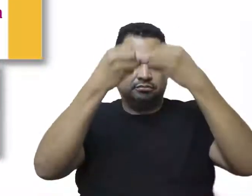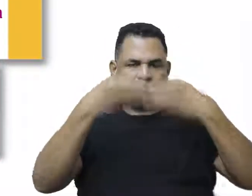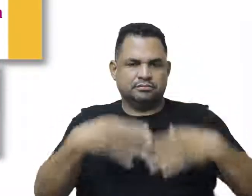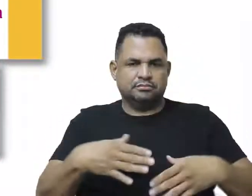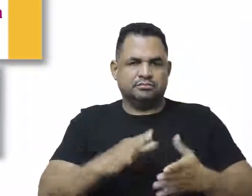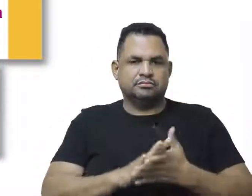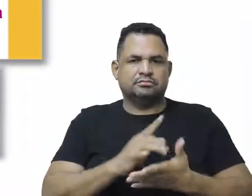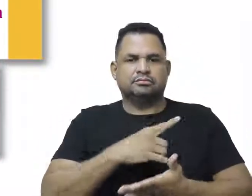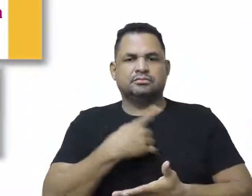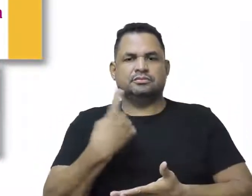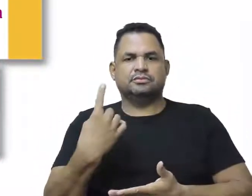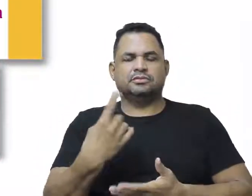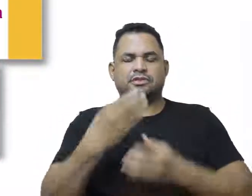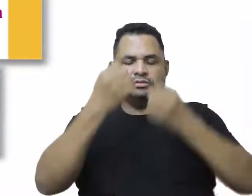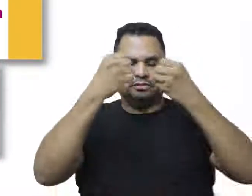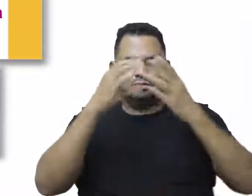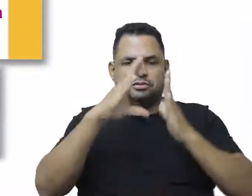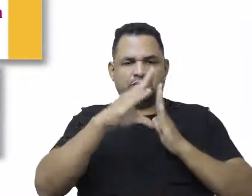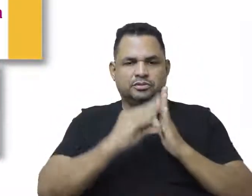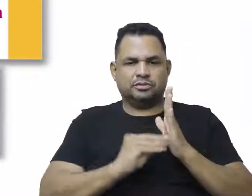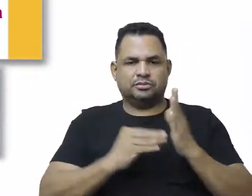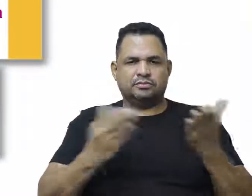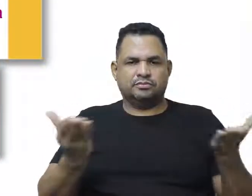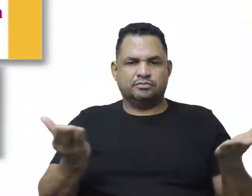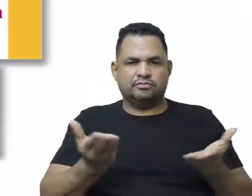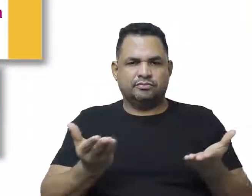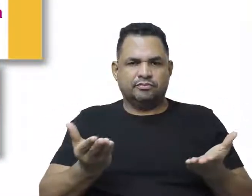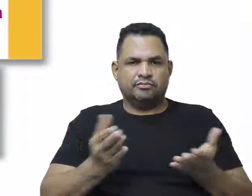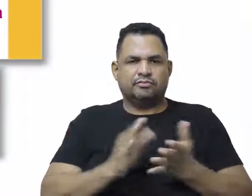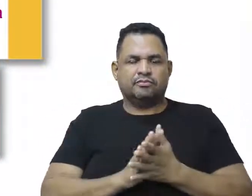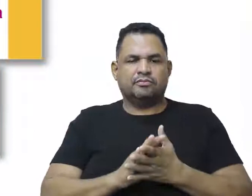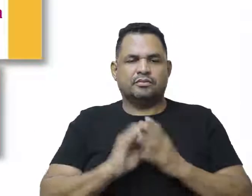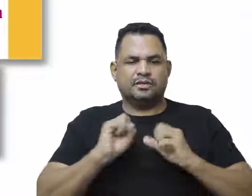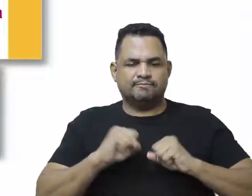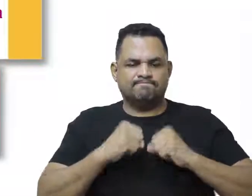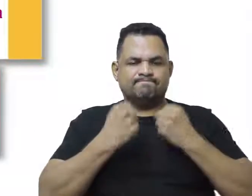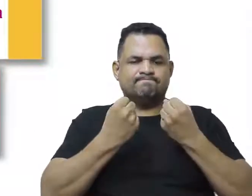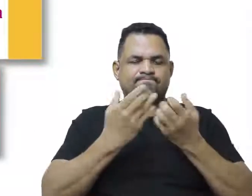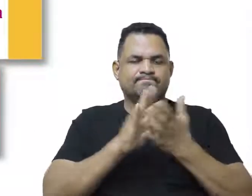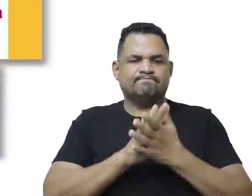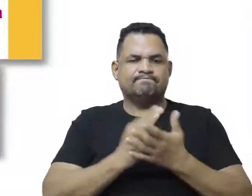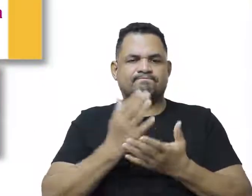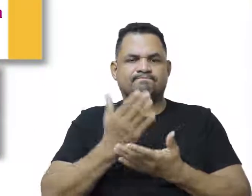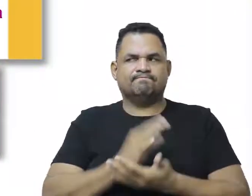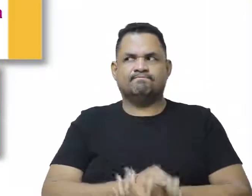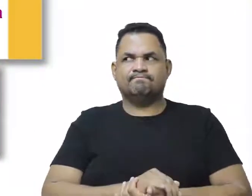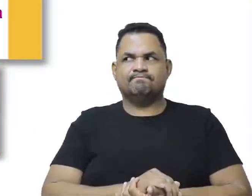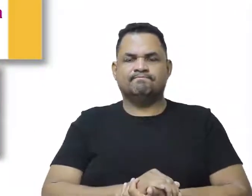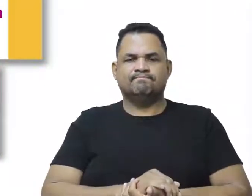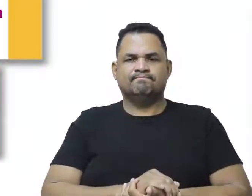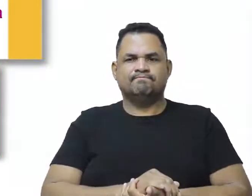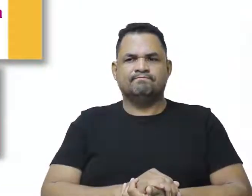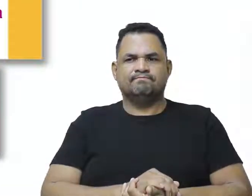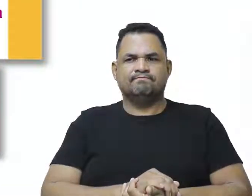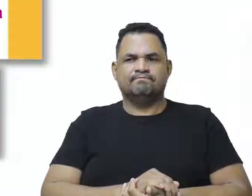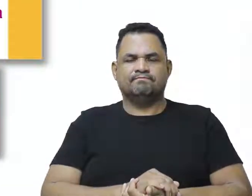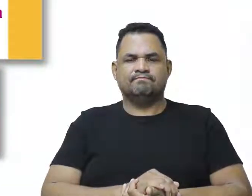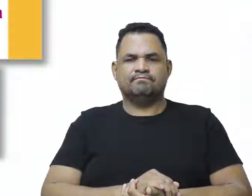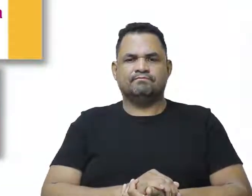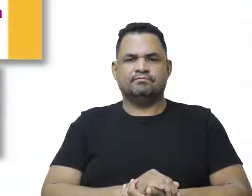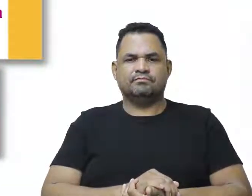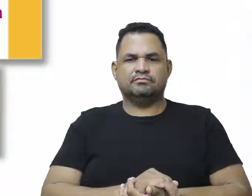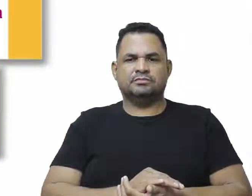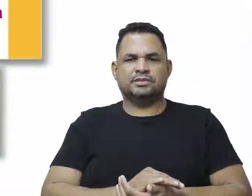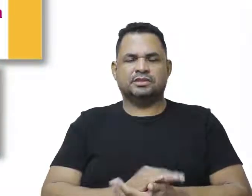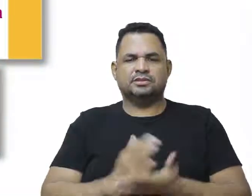já trabalhou esses conteúdos mas hoje a gente vai reforçar aí é reforçar